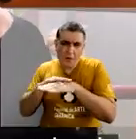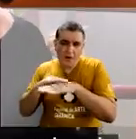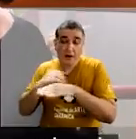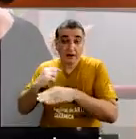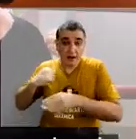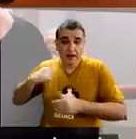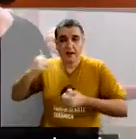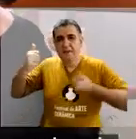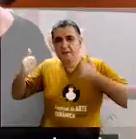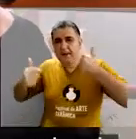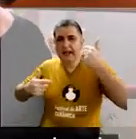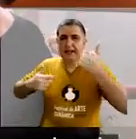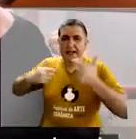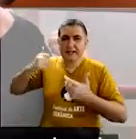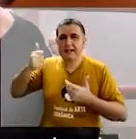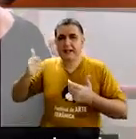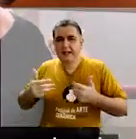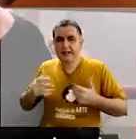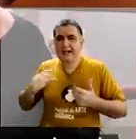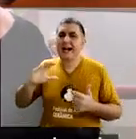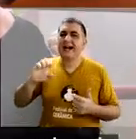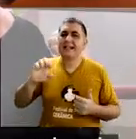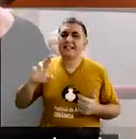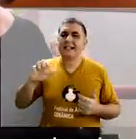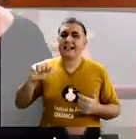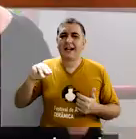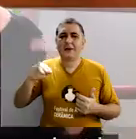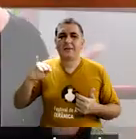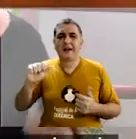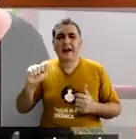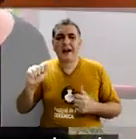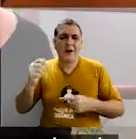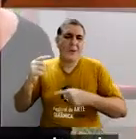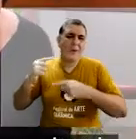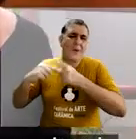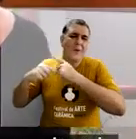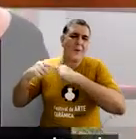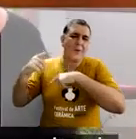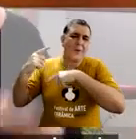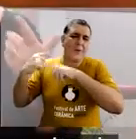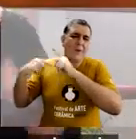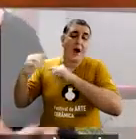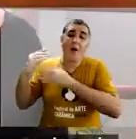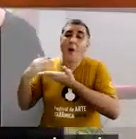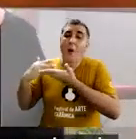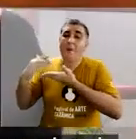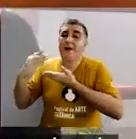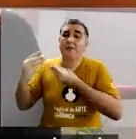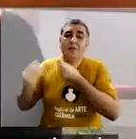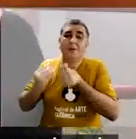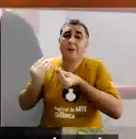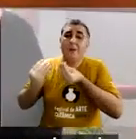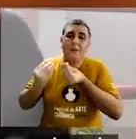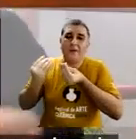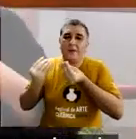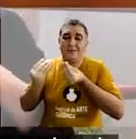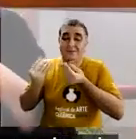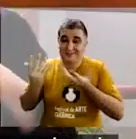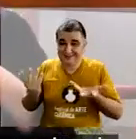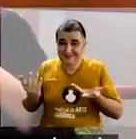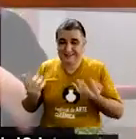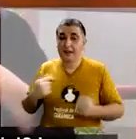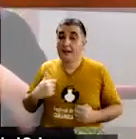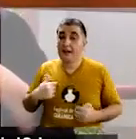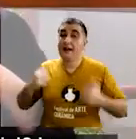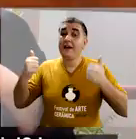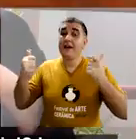ela surge na humanidade no período neolítico. E eu conto antes até o que é esse material que nós